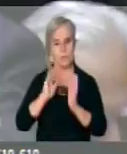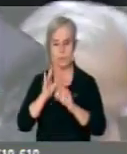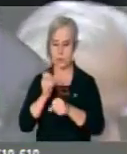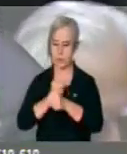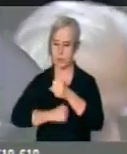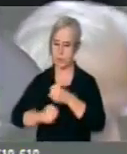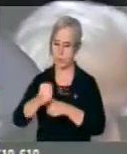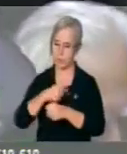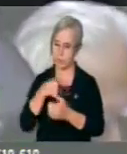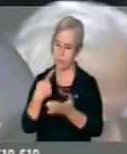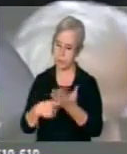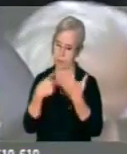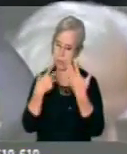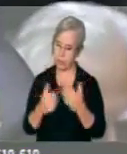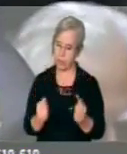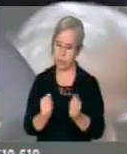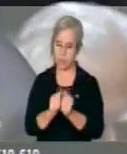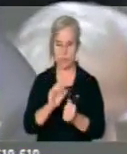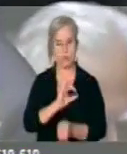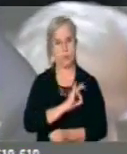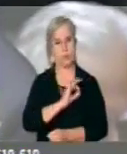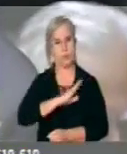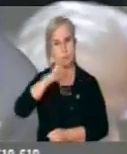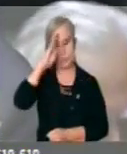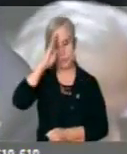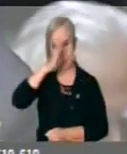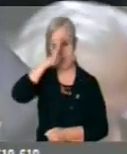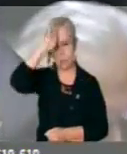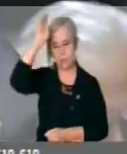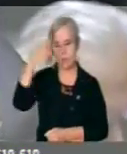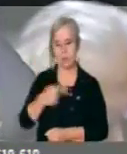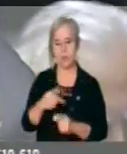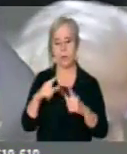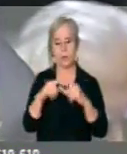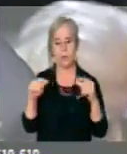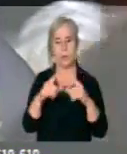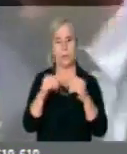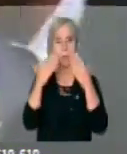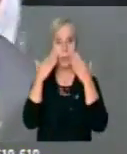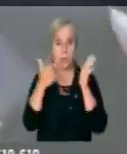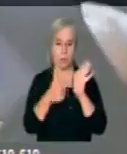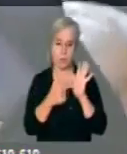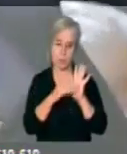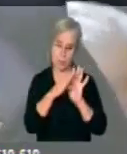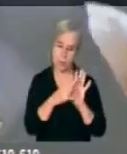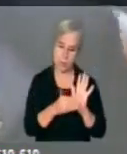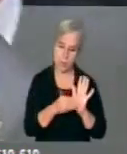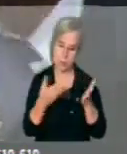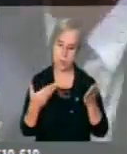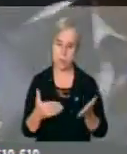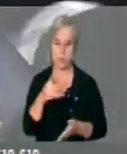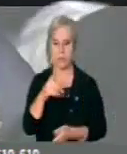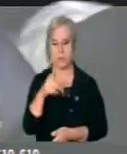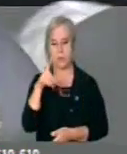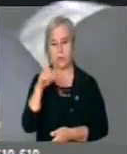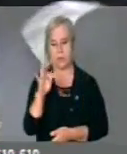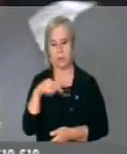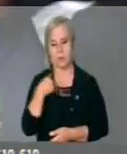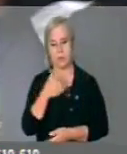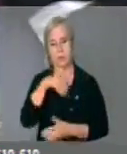passado se comprometeu com os policiais e bombeiros militares de Brasília em apresentar essa emenda. Portanto, o PDT vota sim.